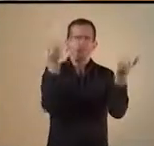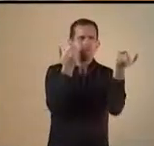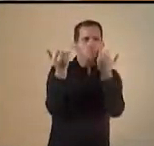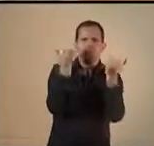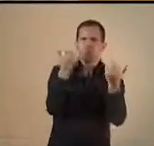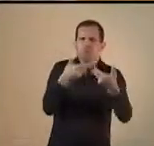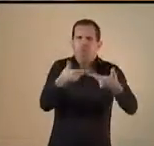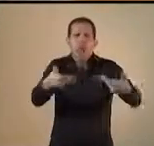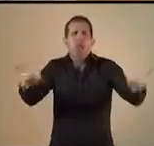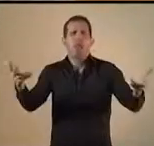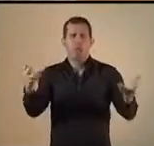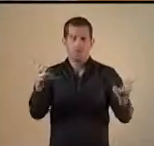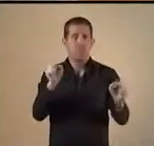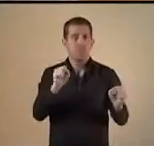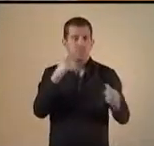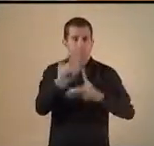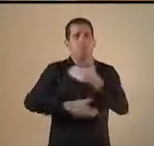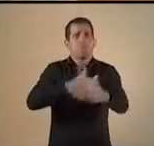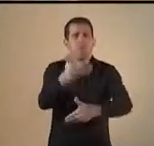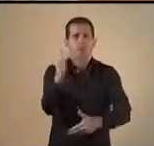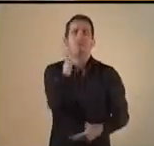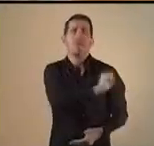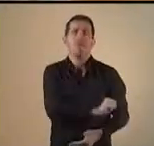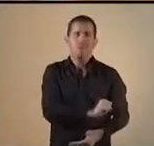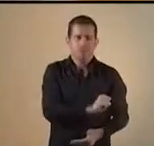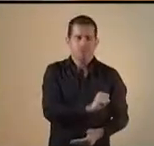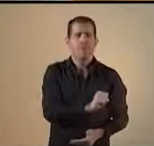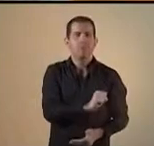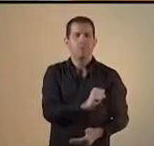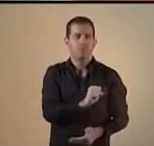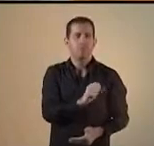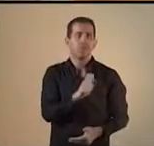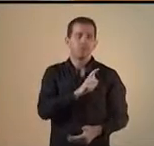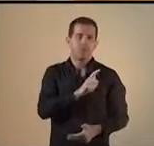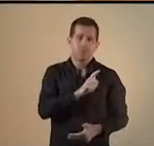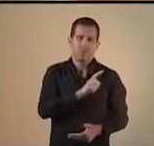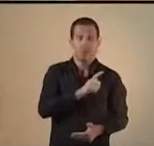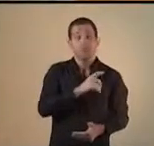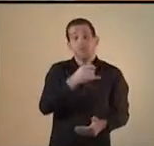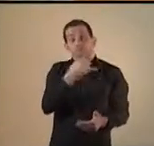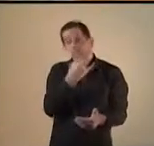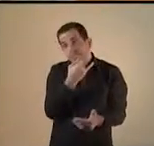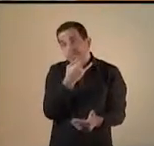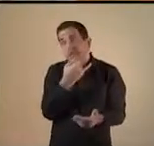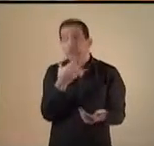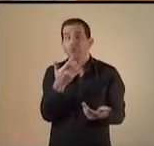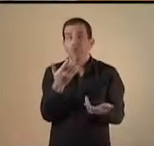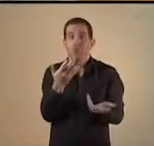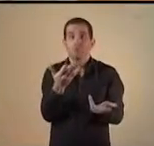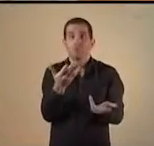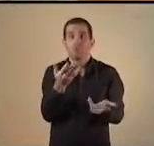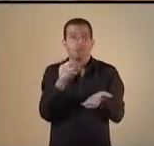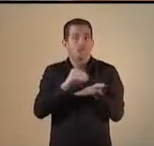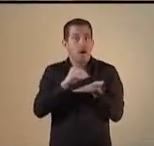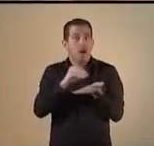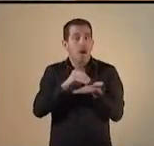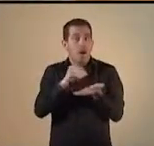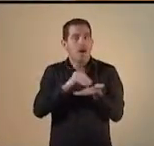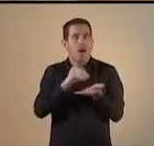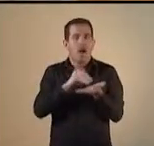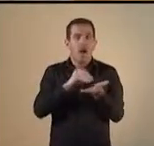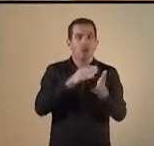outras pessoas de outros lugares vejam o que está acontecendo a nível nacional. Então, assim, elas estão acompanhando, né? Elas não